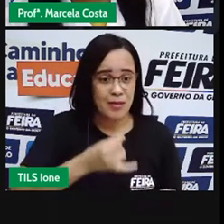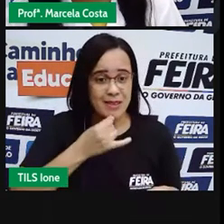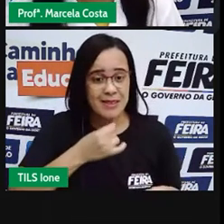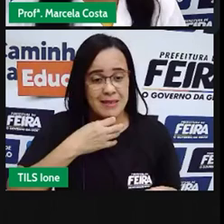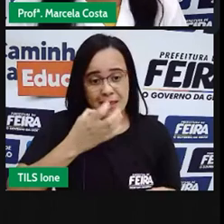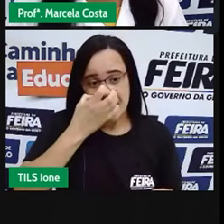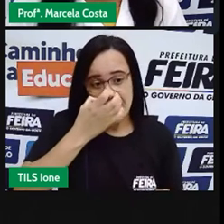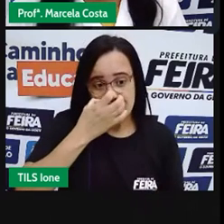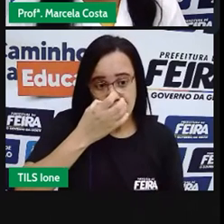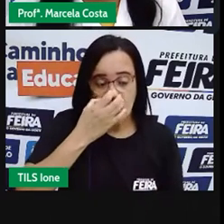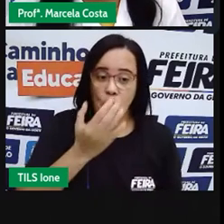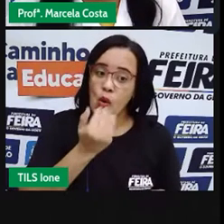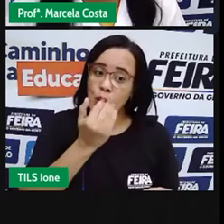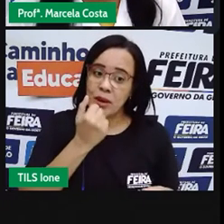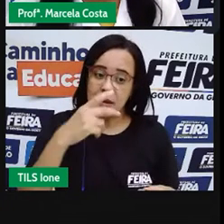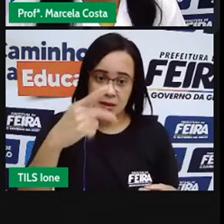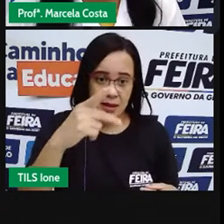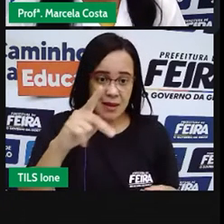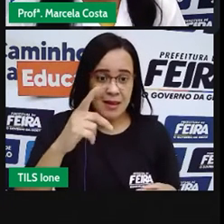51